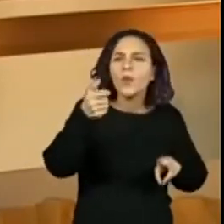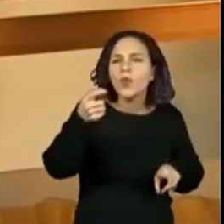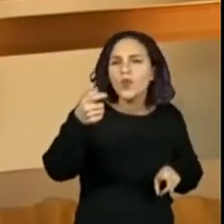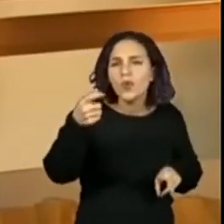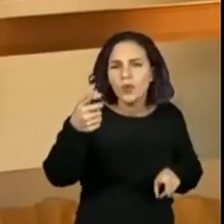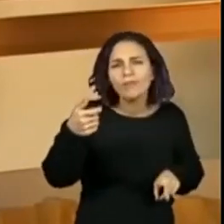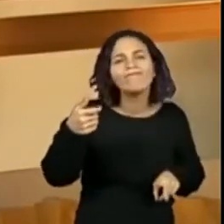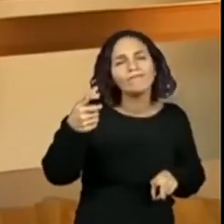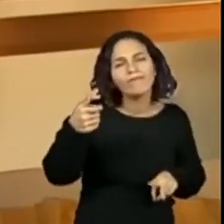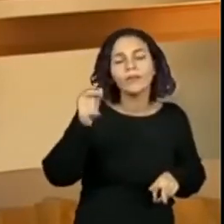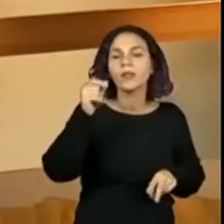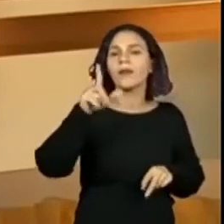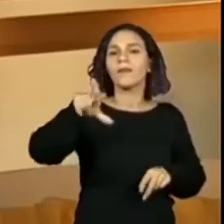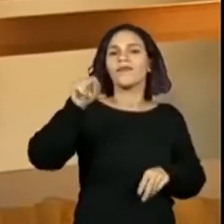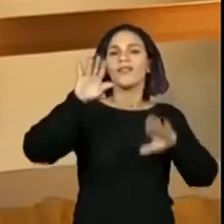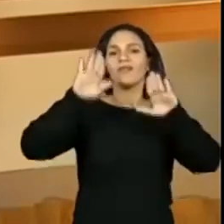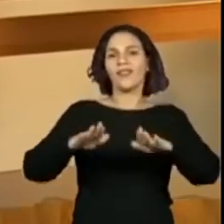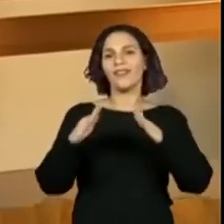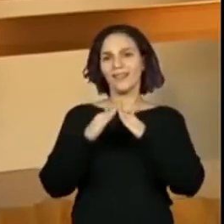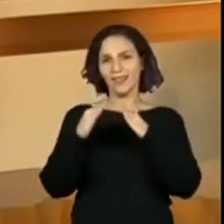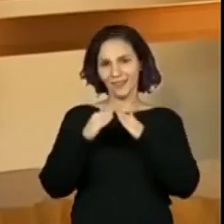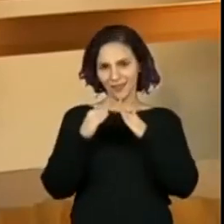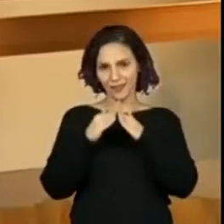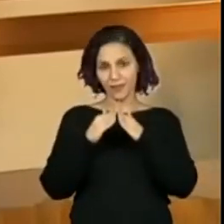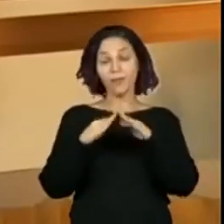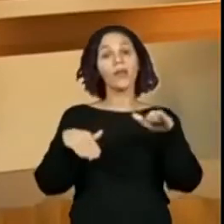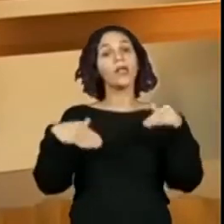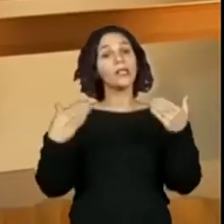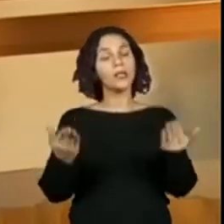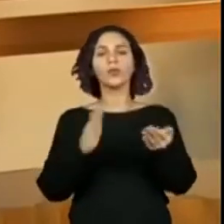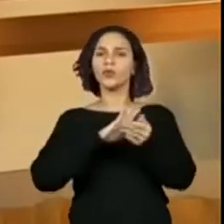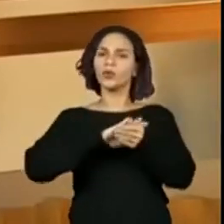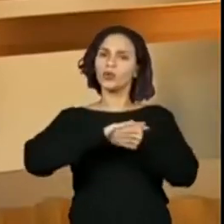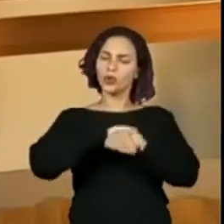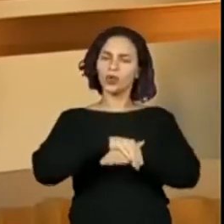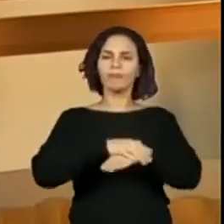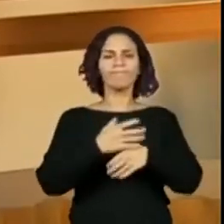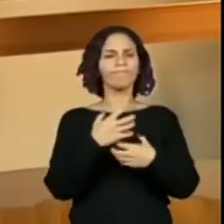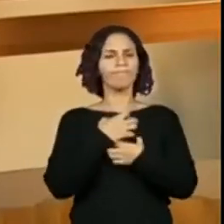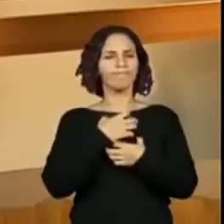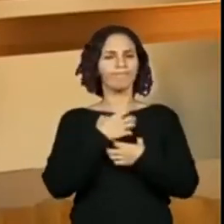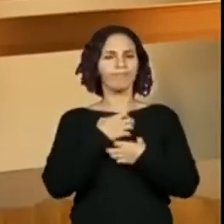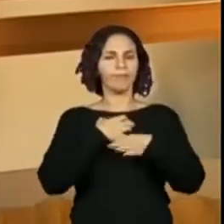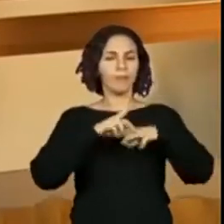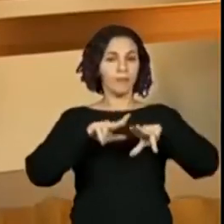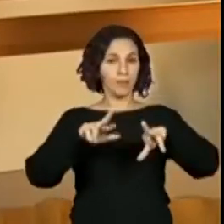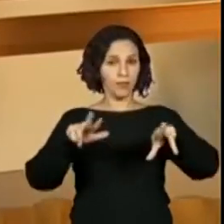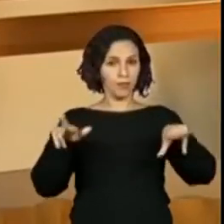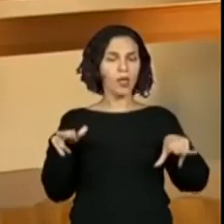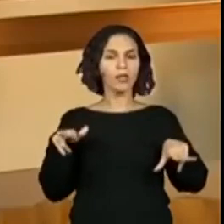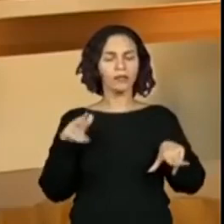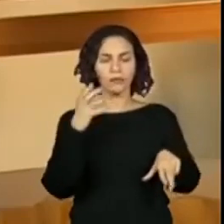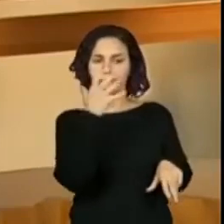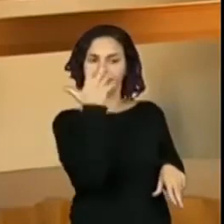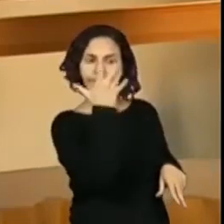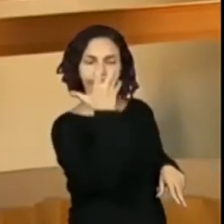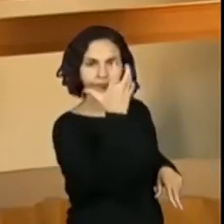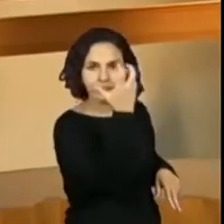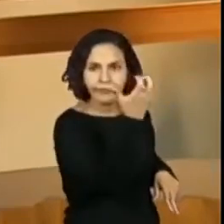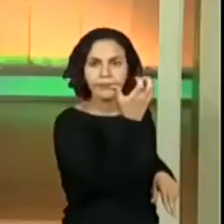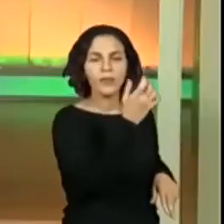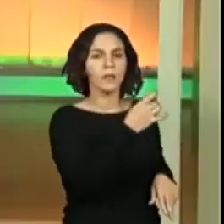enxergar, né? Então, a noite, ela exerce vários sentimentos. Fascínio, medo, são dois